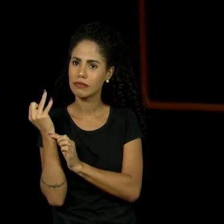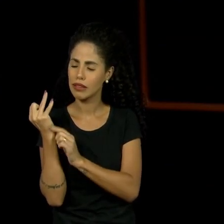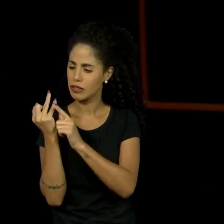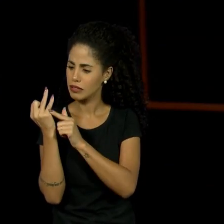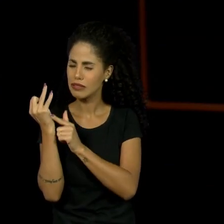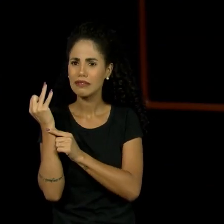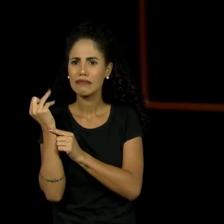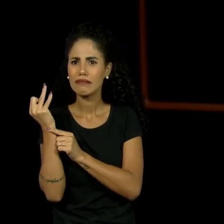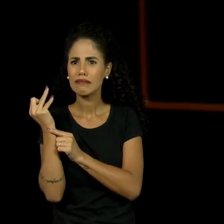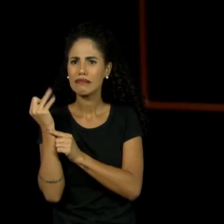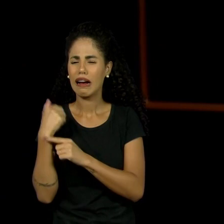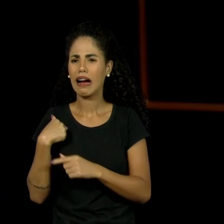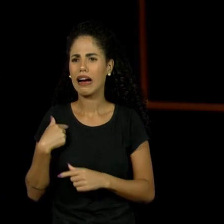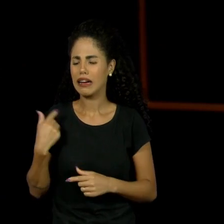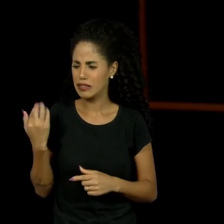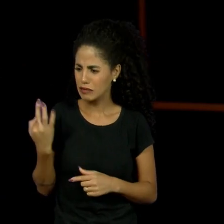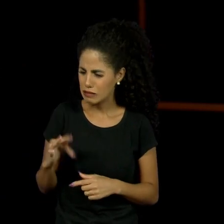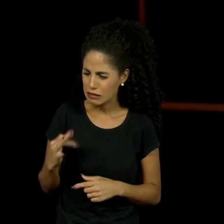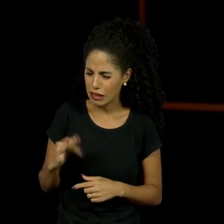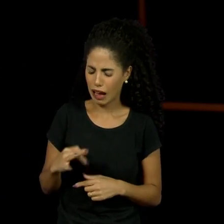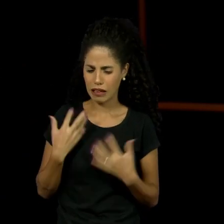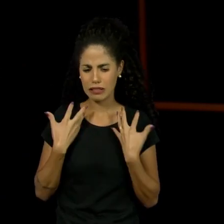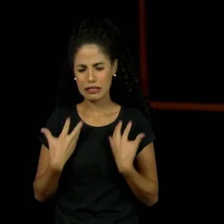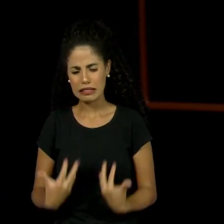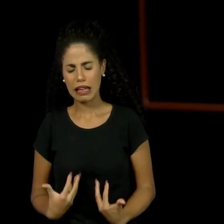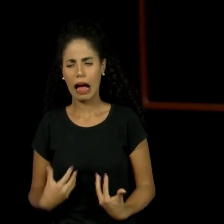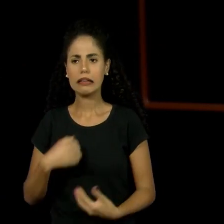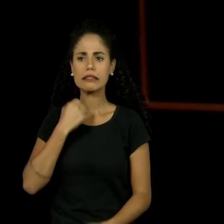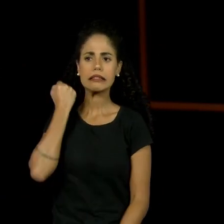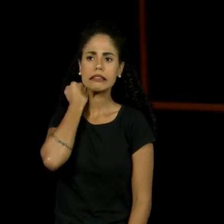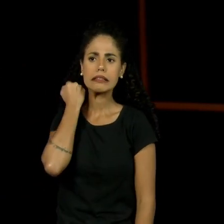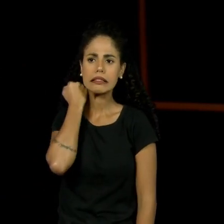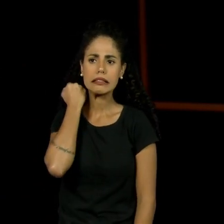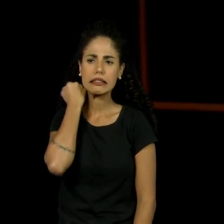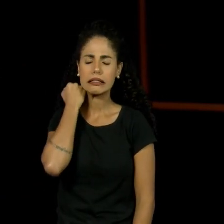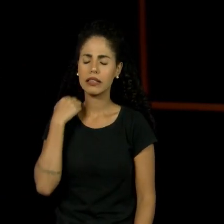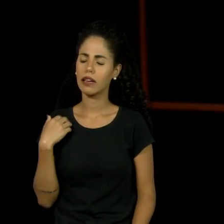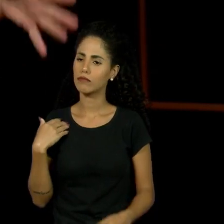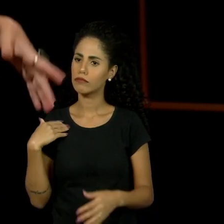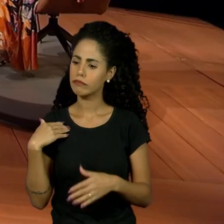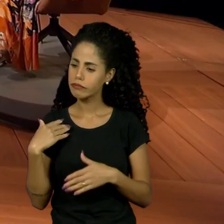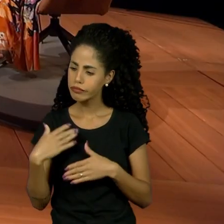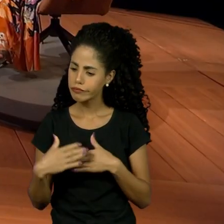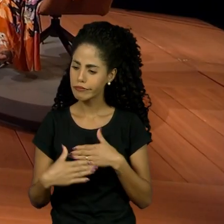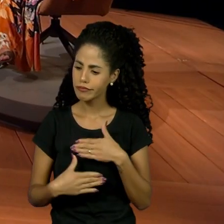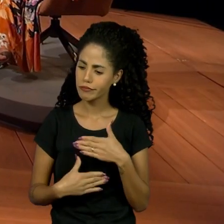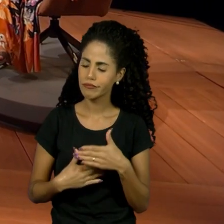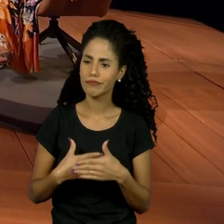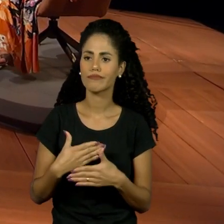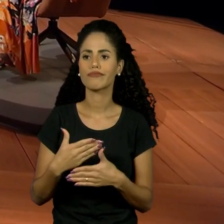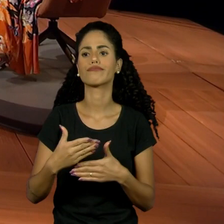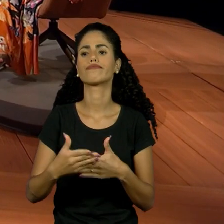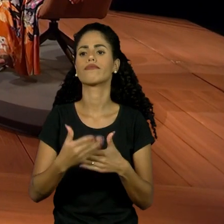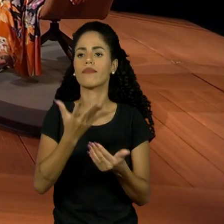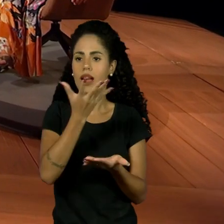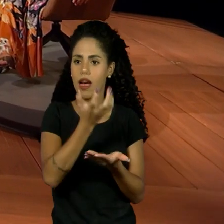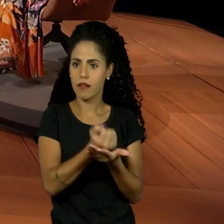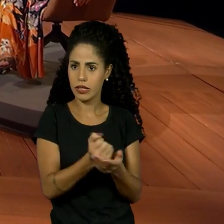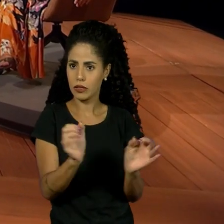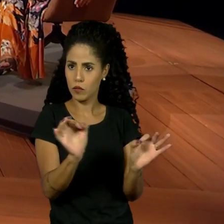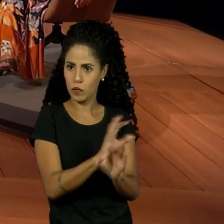muito cansada, muito estresse. Mas aí terminou a gravação